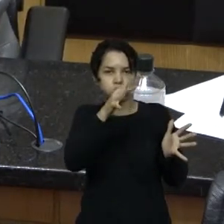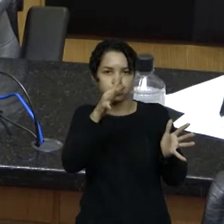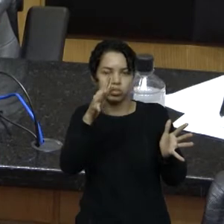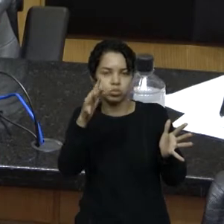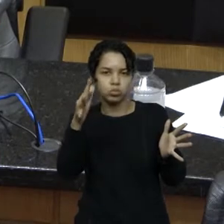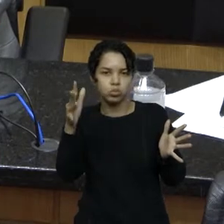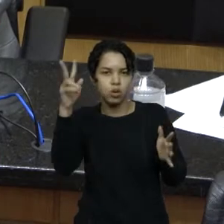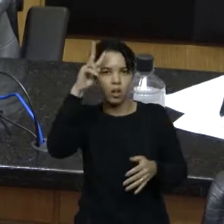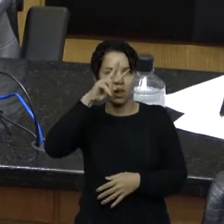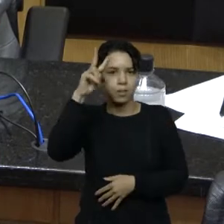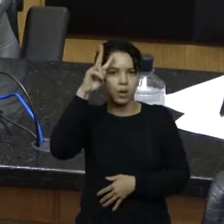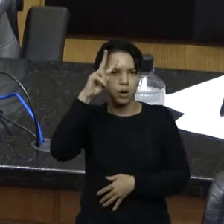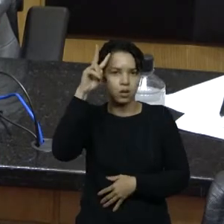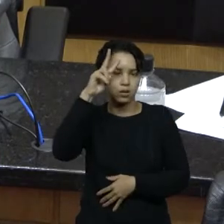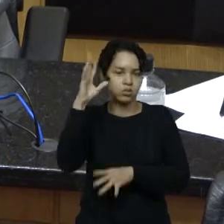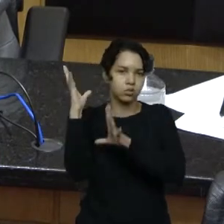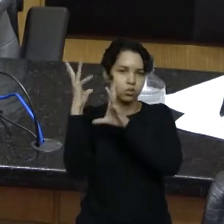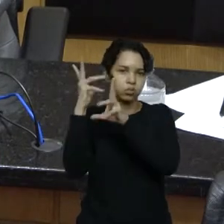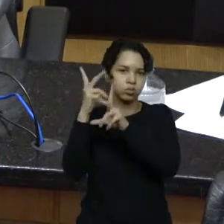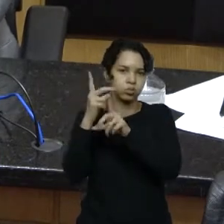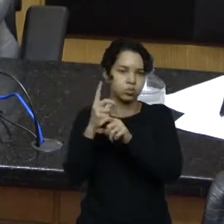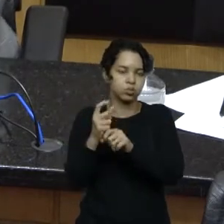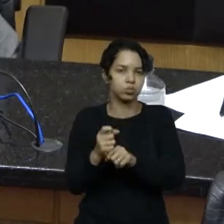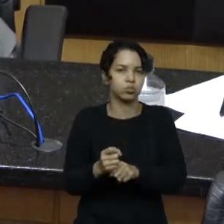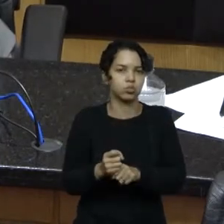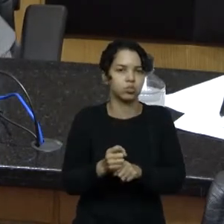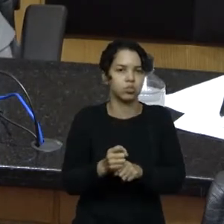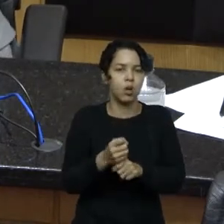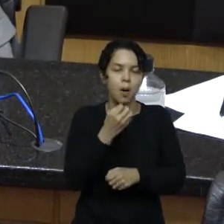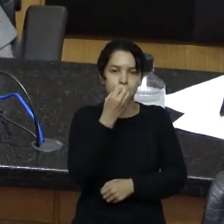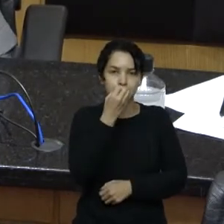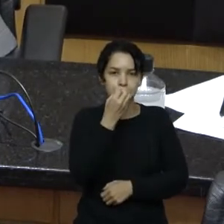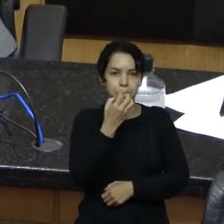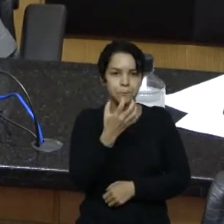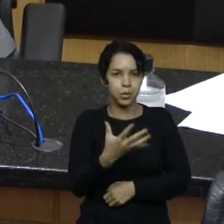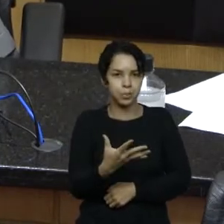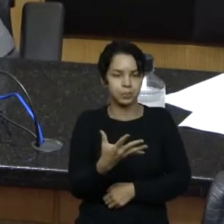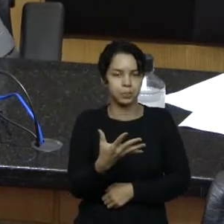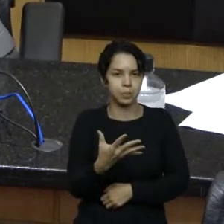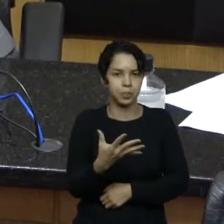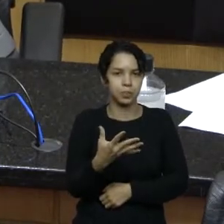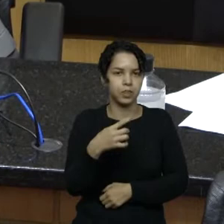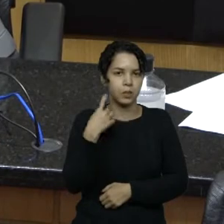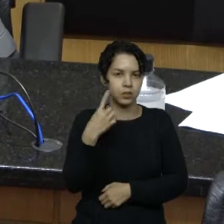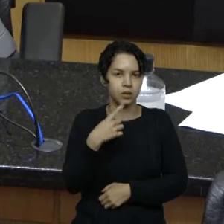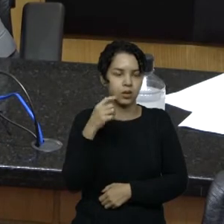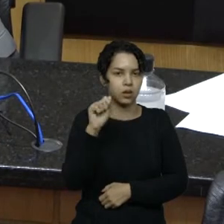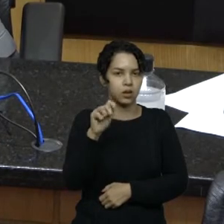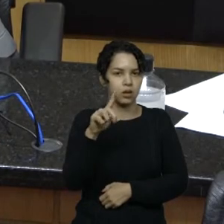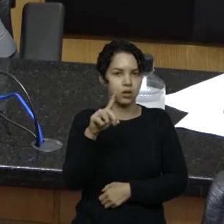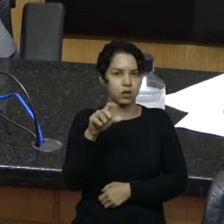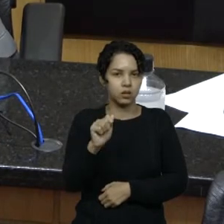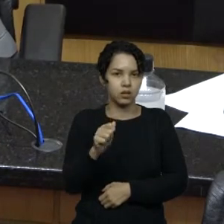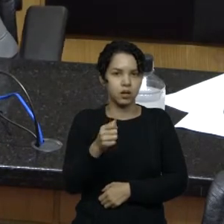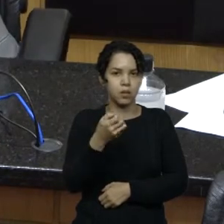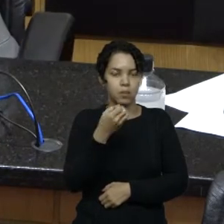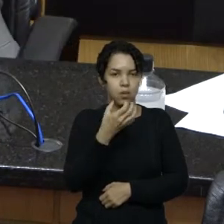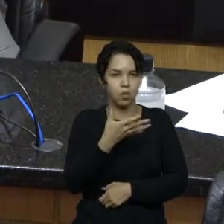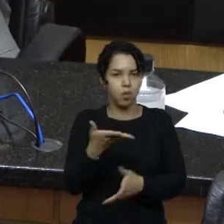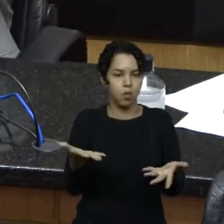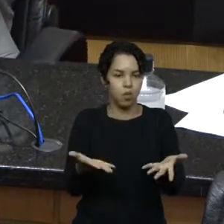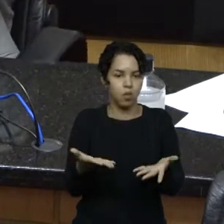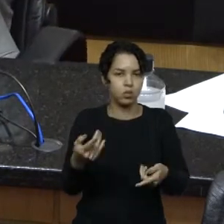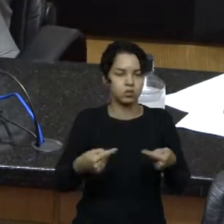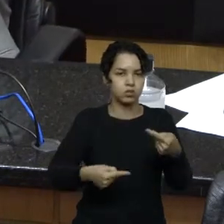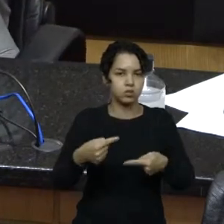Ah que bom Ah que bom tempo tá da que no dia de hoje nós estamos discutindo the silence